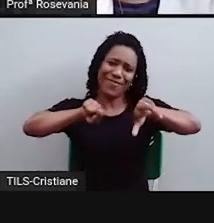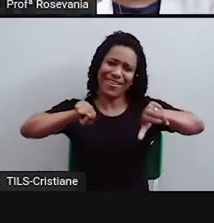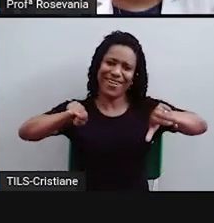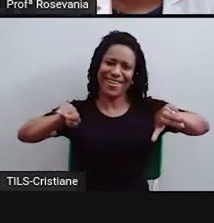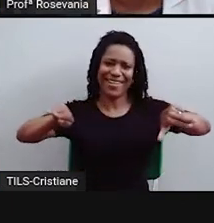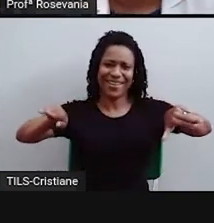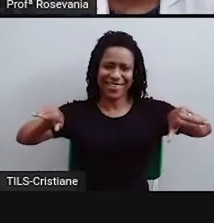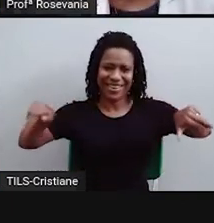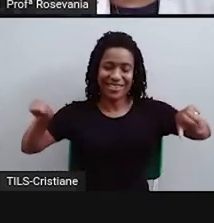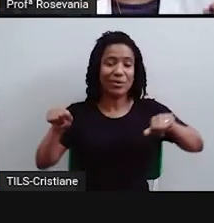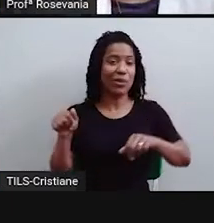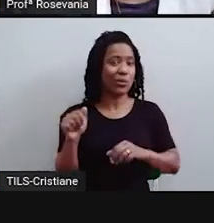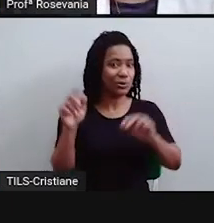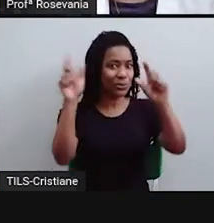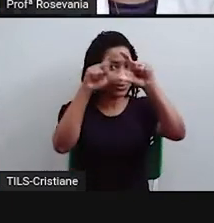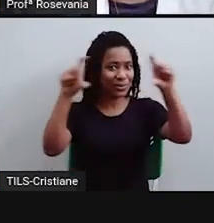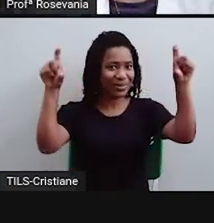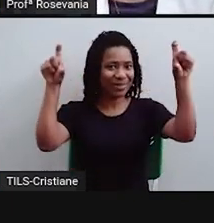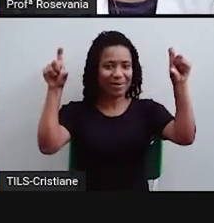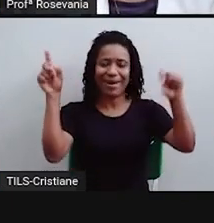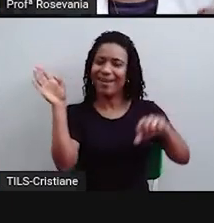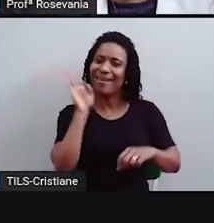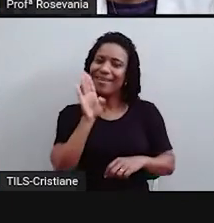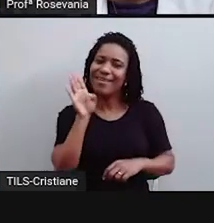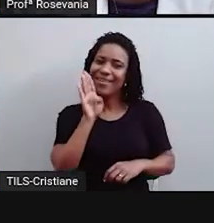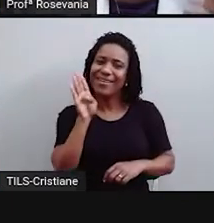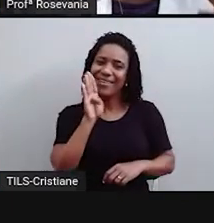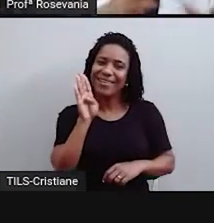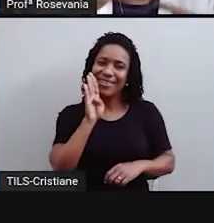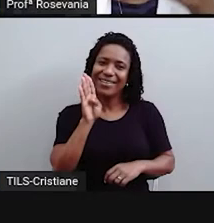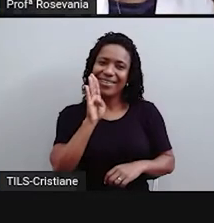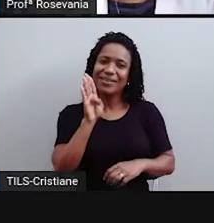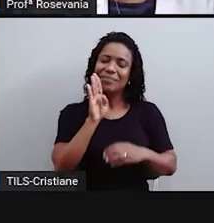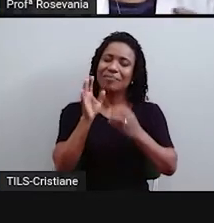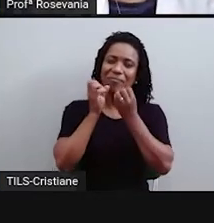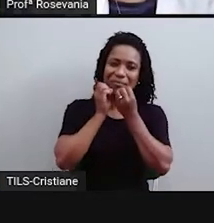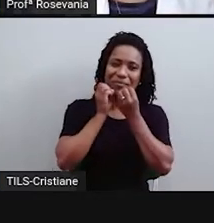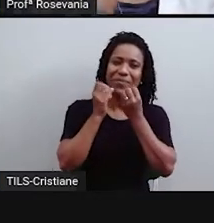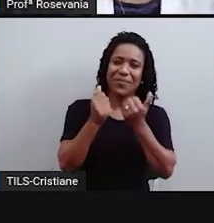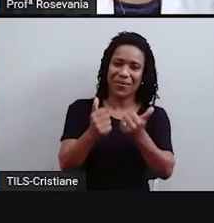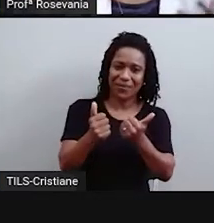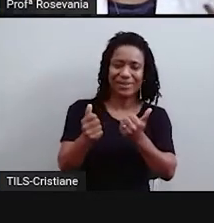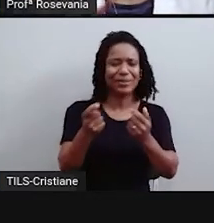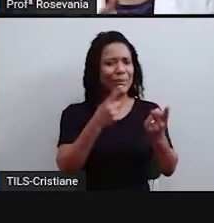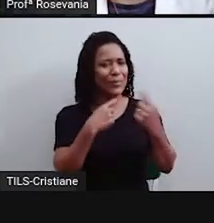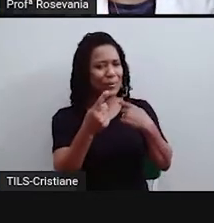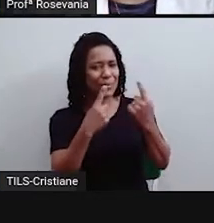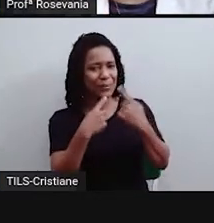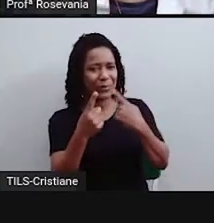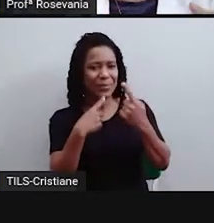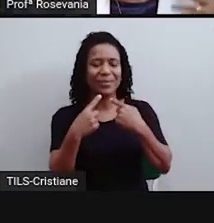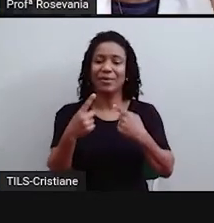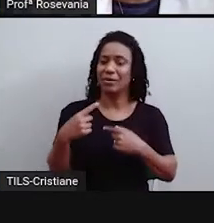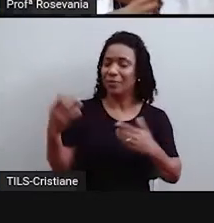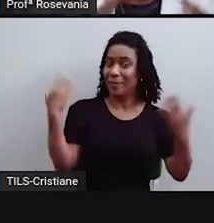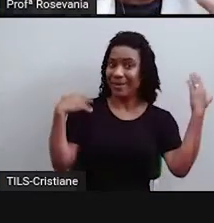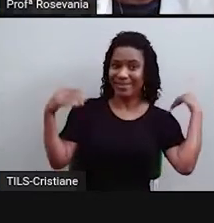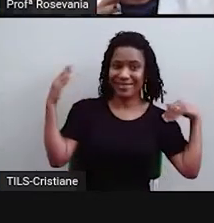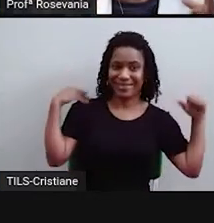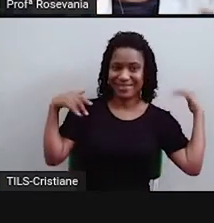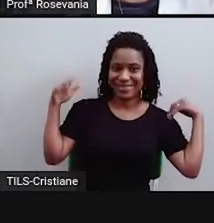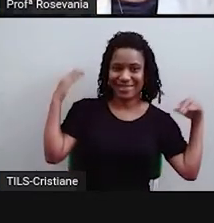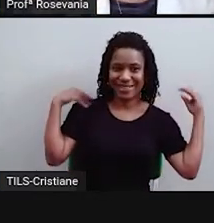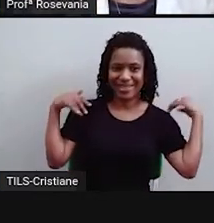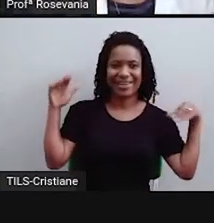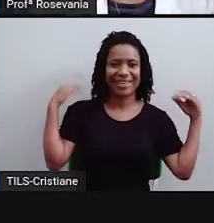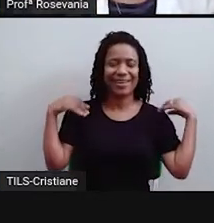ele é super legal. Ele é aquele tema que está sempre nas conversinhas da gente, quando a gente vai sair, a gente está